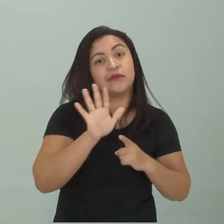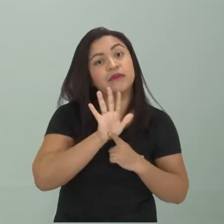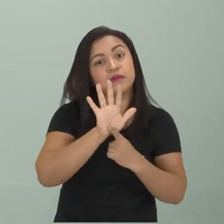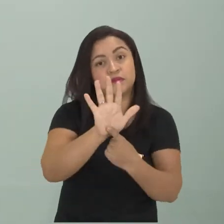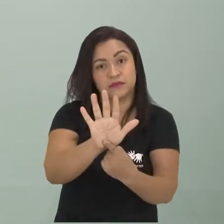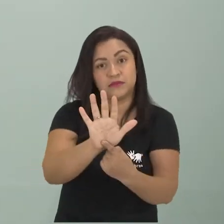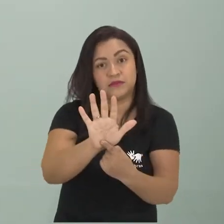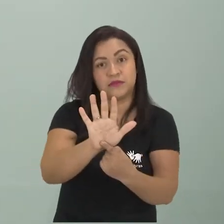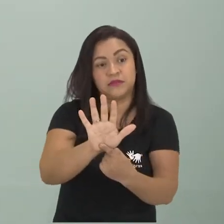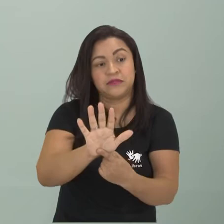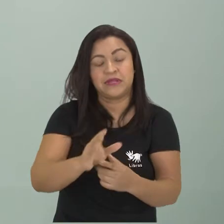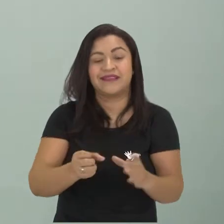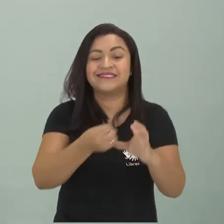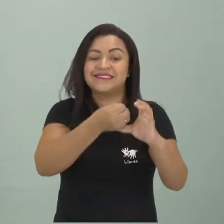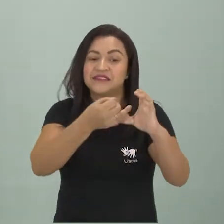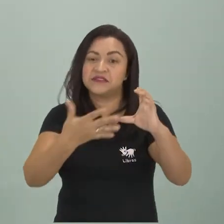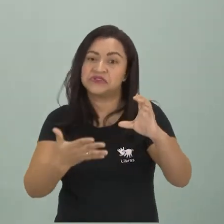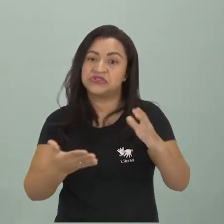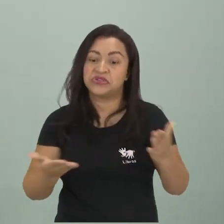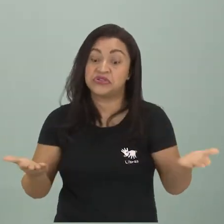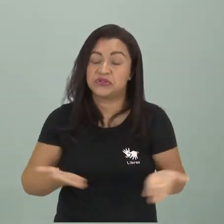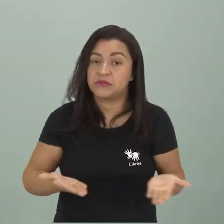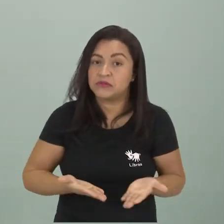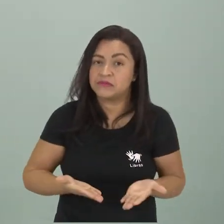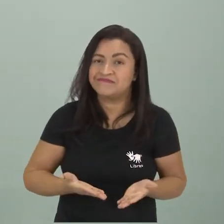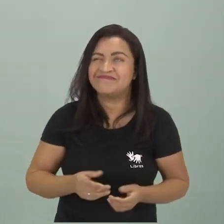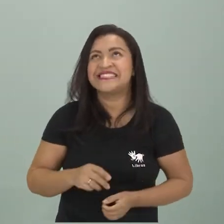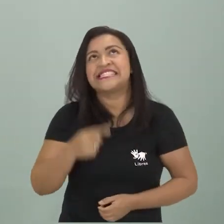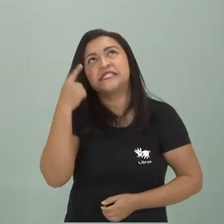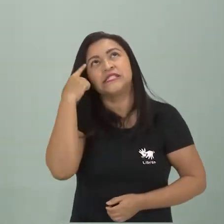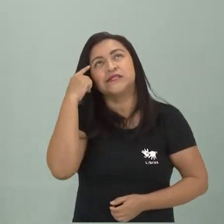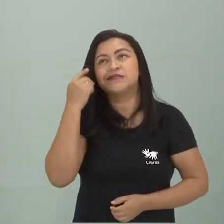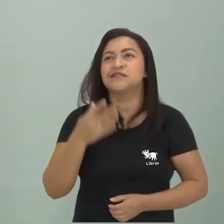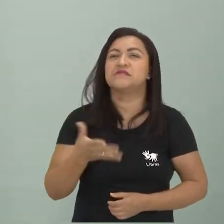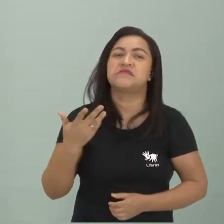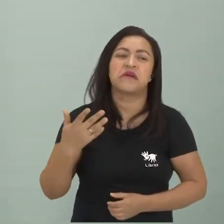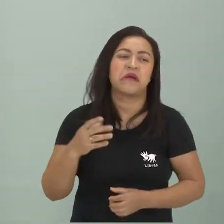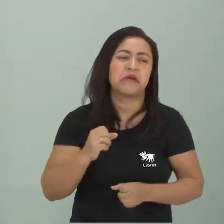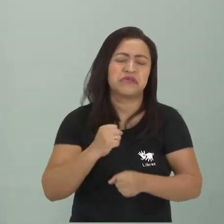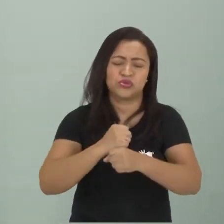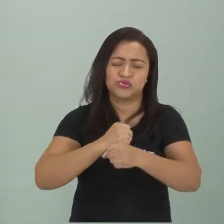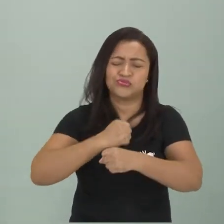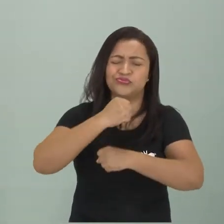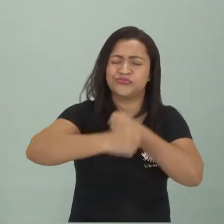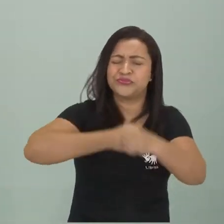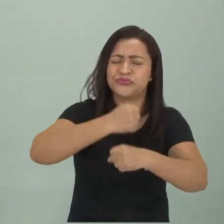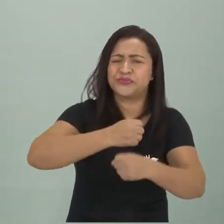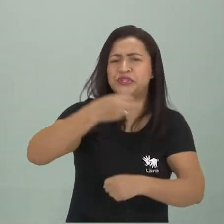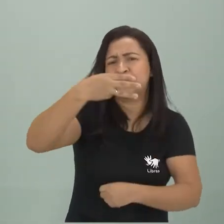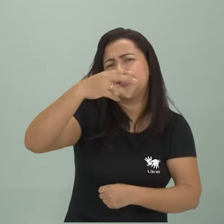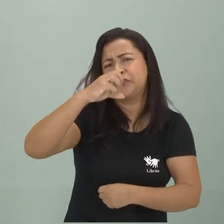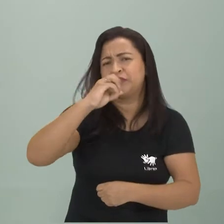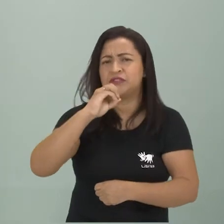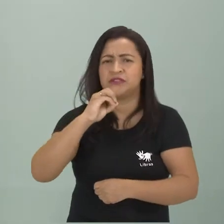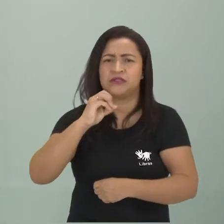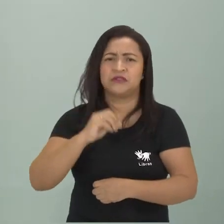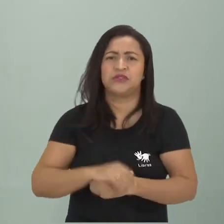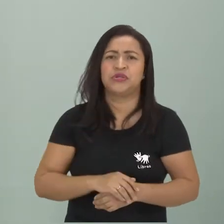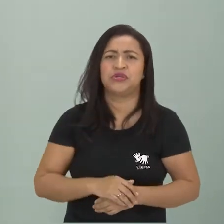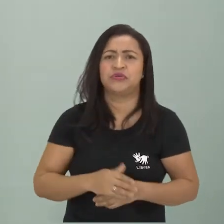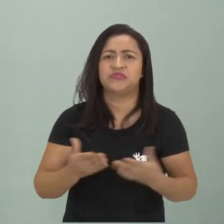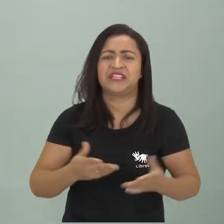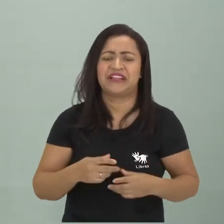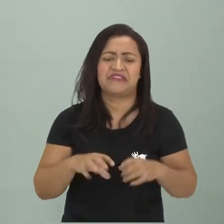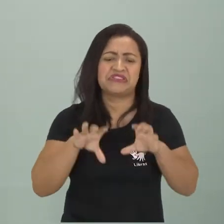características atuais. Será que daqui a 30 anos a sociedade ela vai ser a mesma coisa que nós vivenciamos